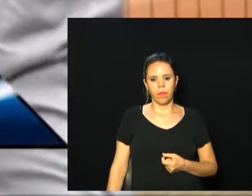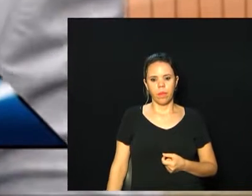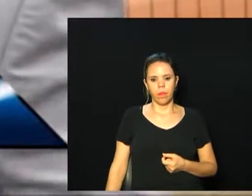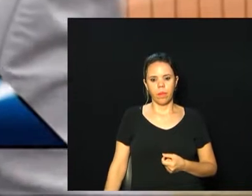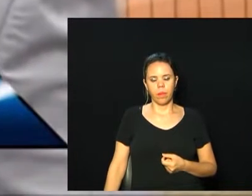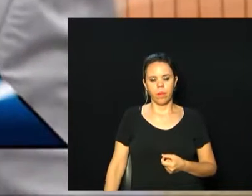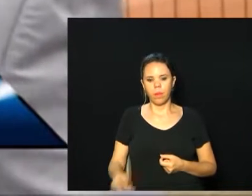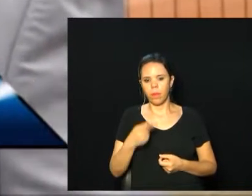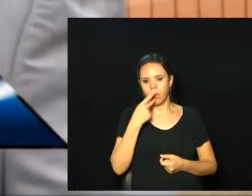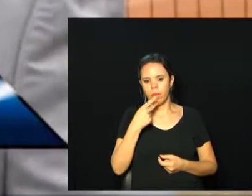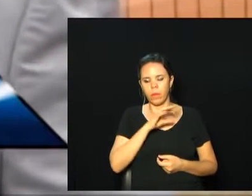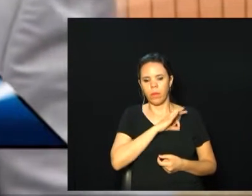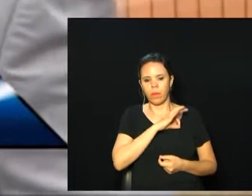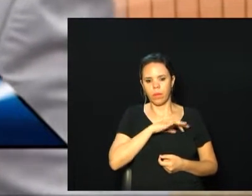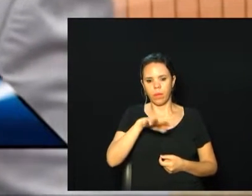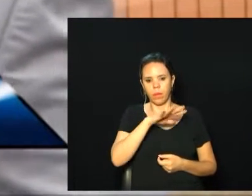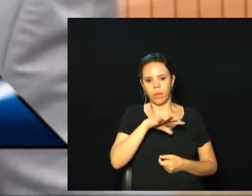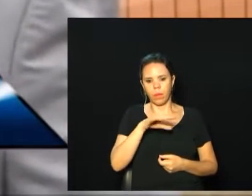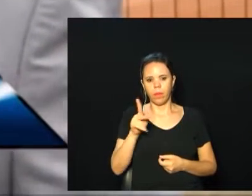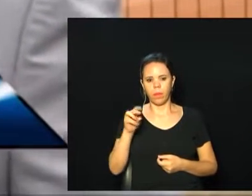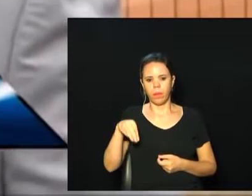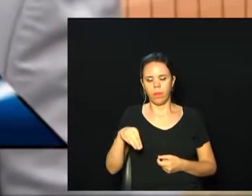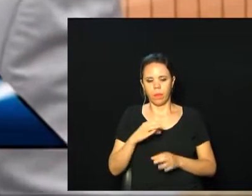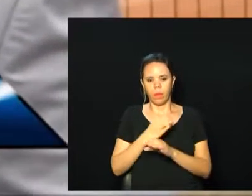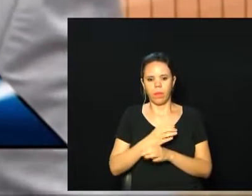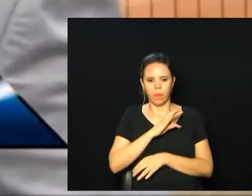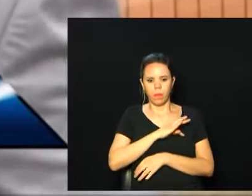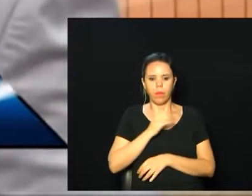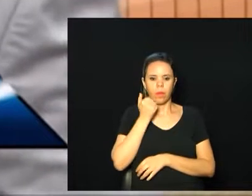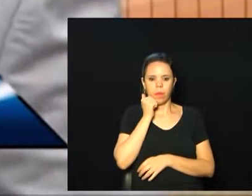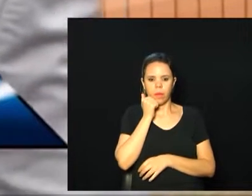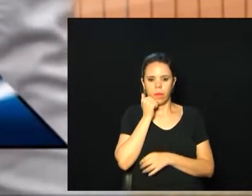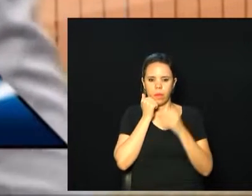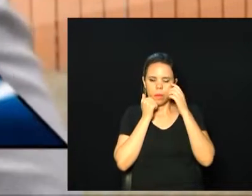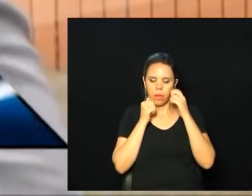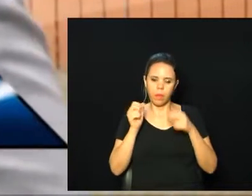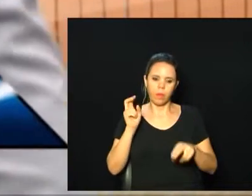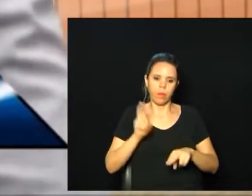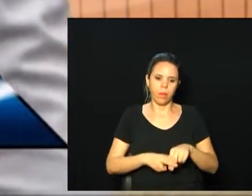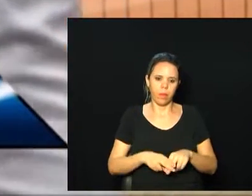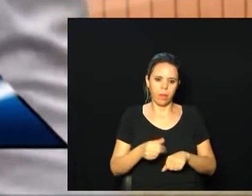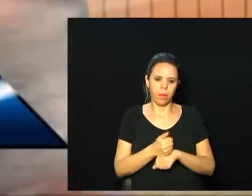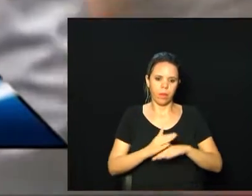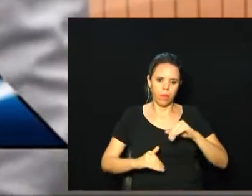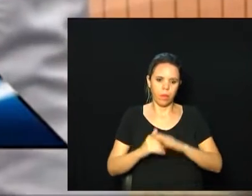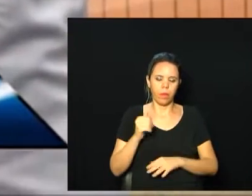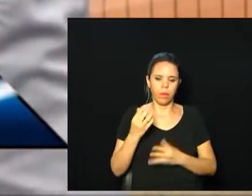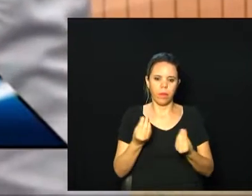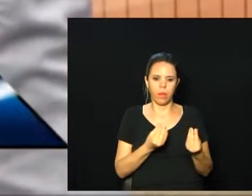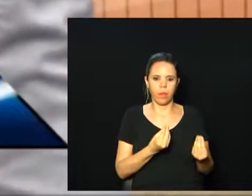E quando a gente fala das polícias, eu falo da Polícia Militar, Polícia Civil, Polícia Técnico-Científica e Polícia Penal. São profissionais que